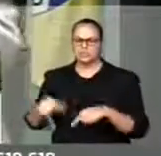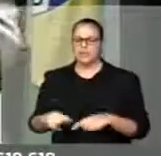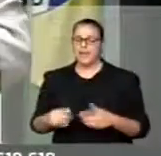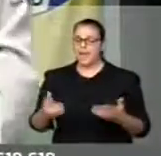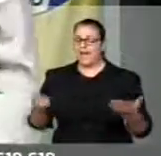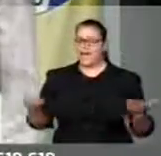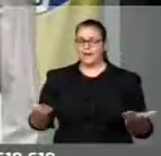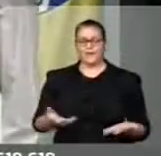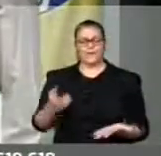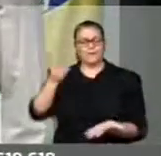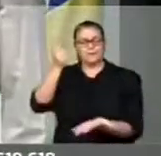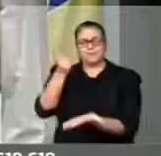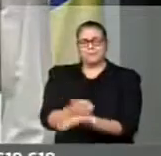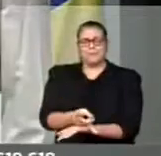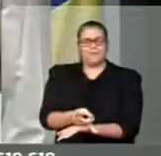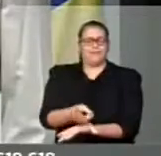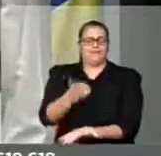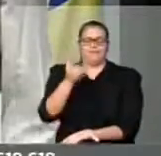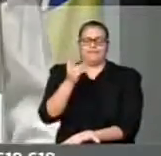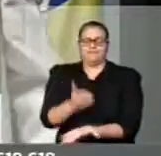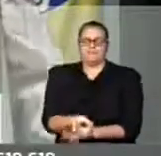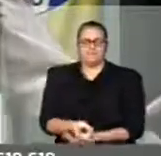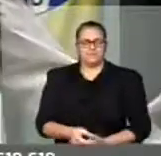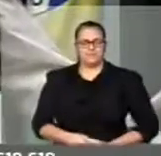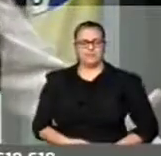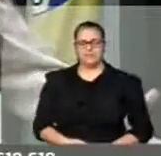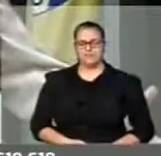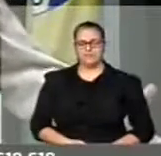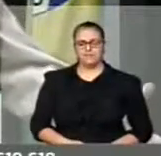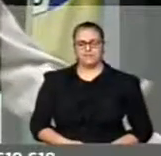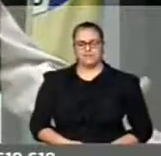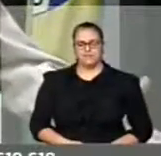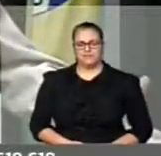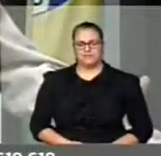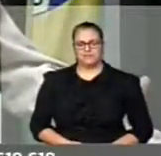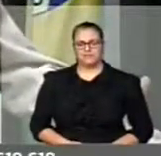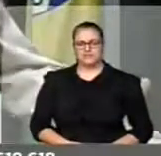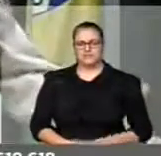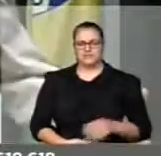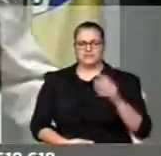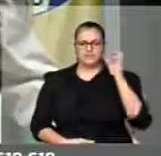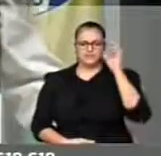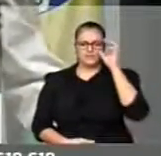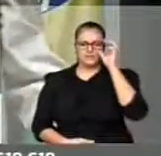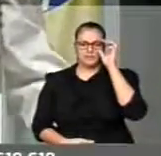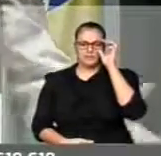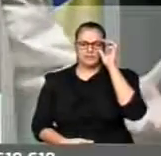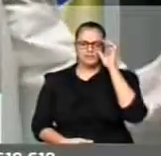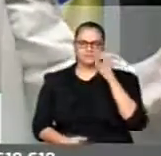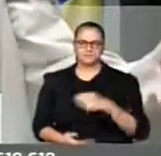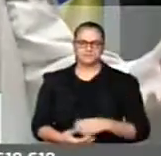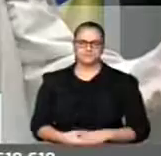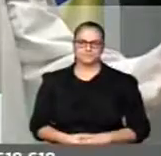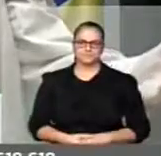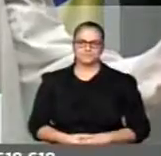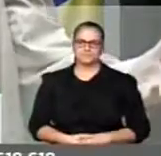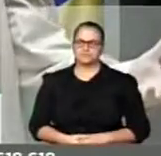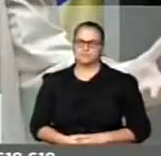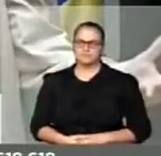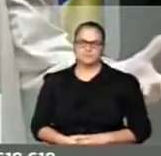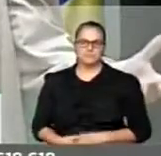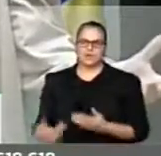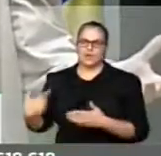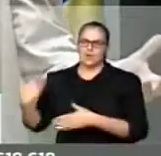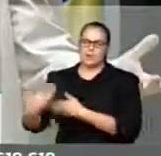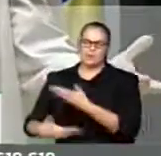essa mesma corrupção. Não se pode desacreditar este processo de uma